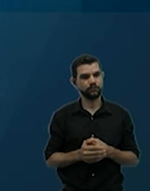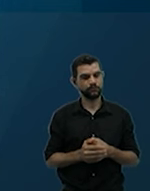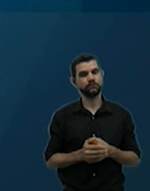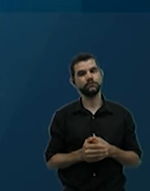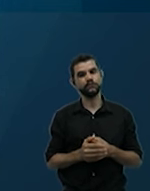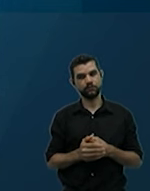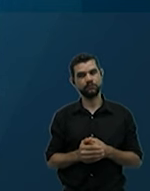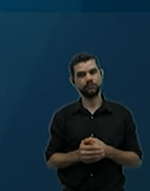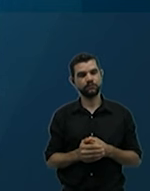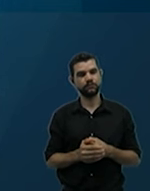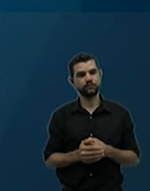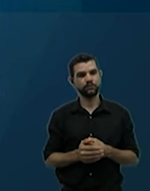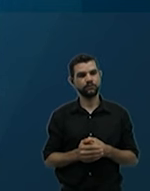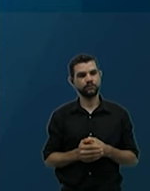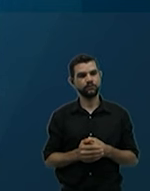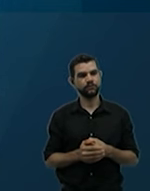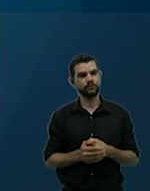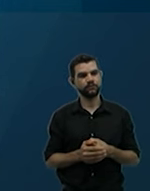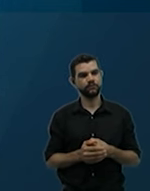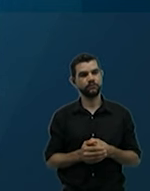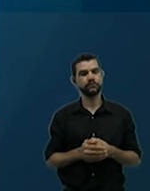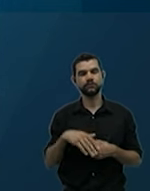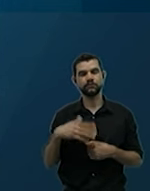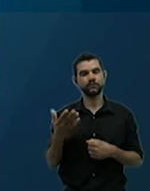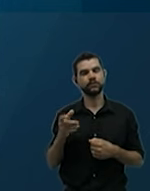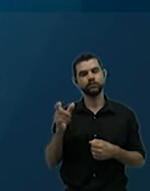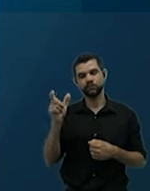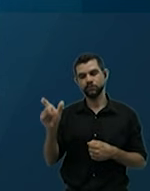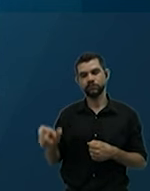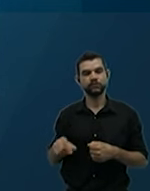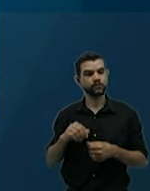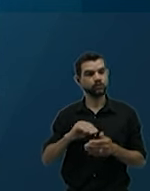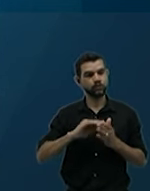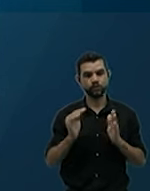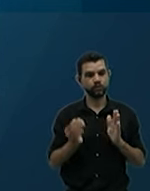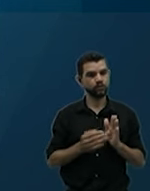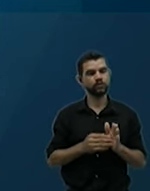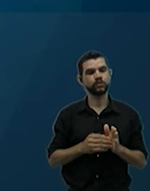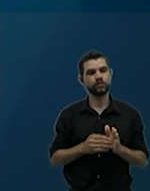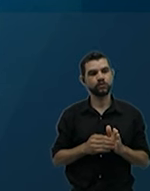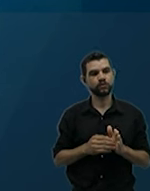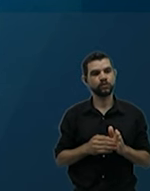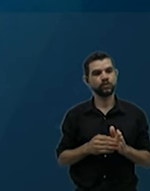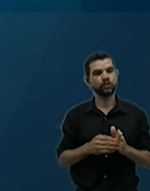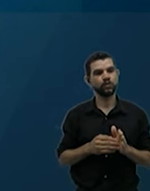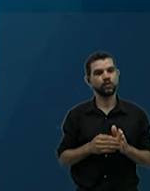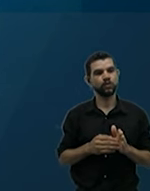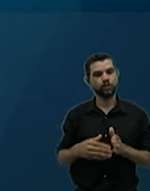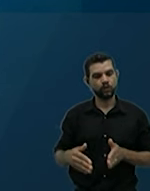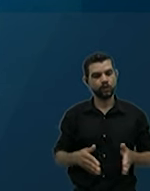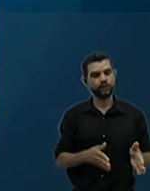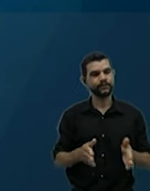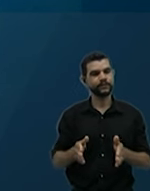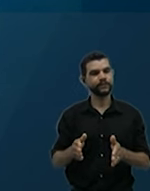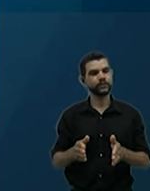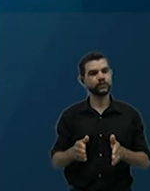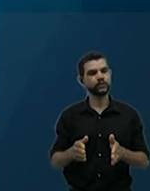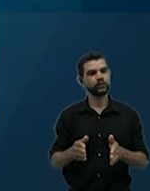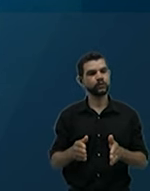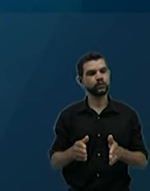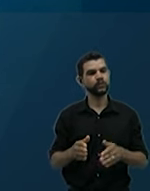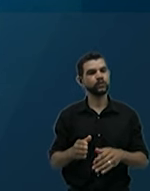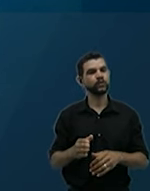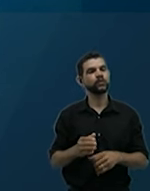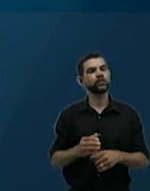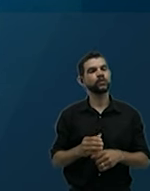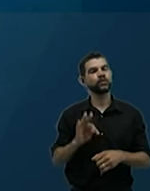todos eles, o caminho perseguido pela fundamentação do TJ de São Paulo foi no sentido de que se